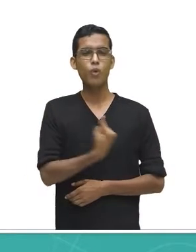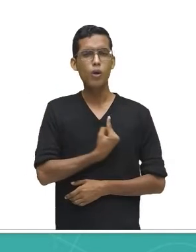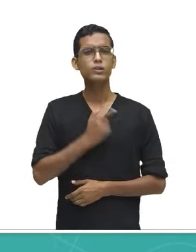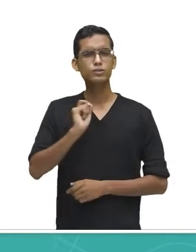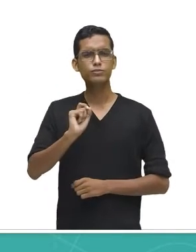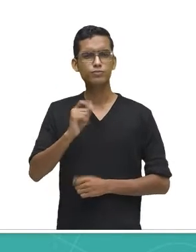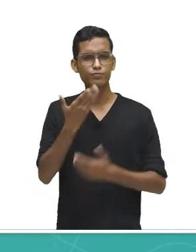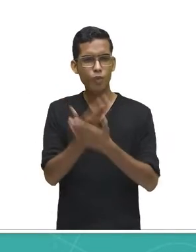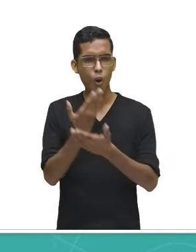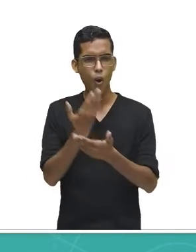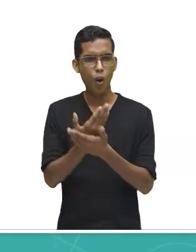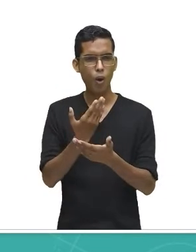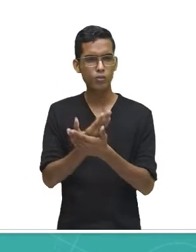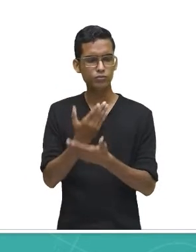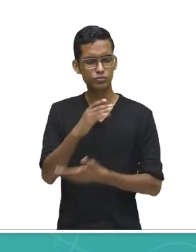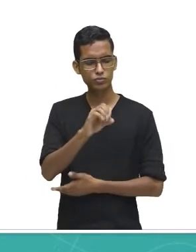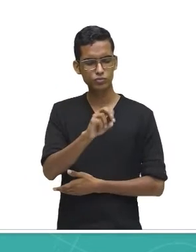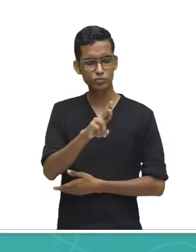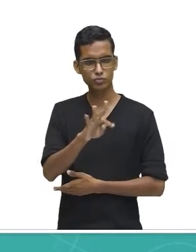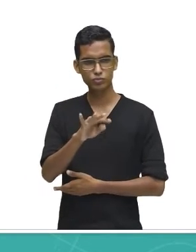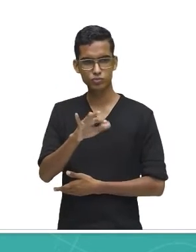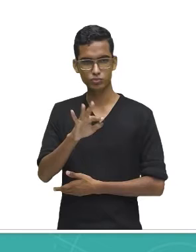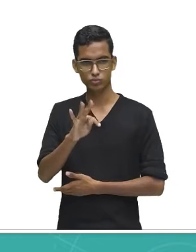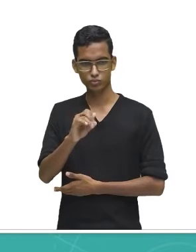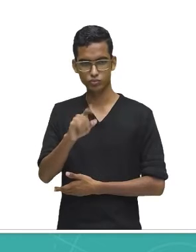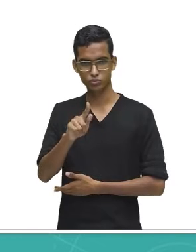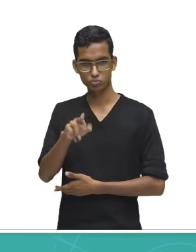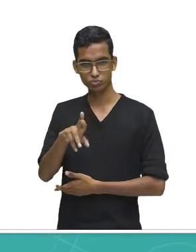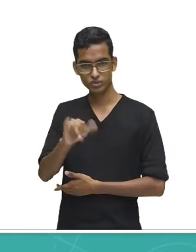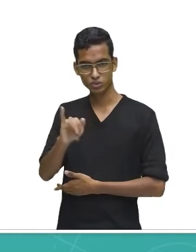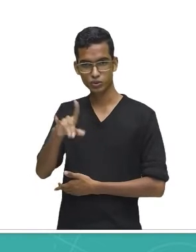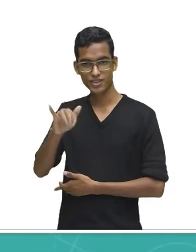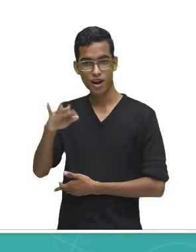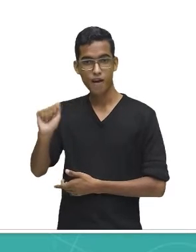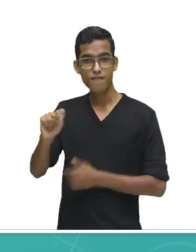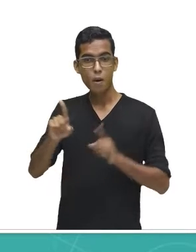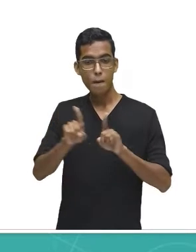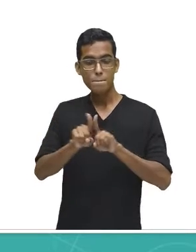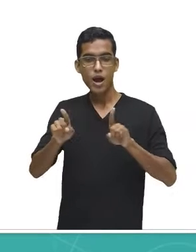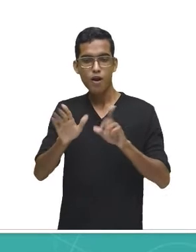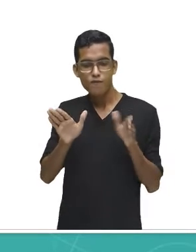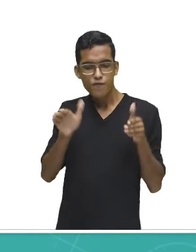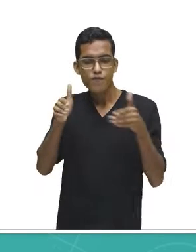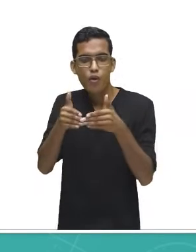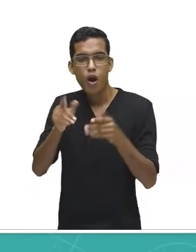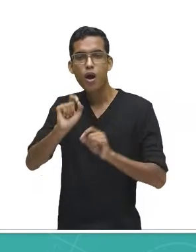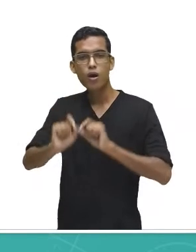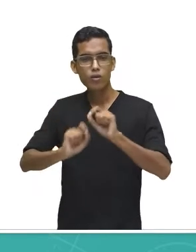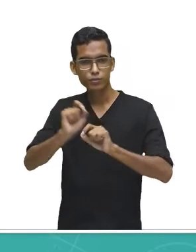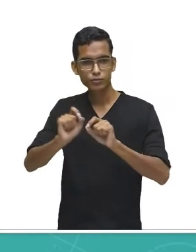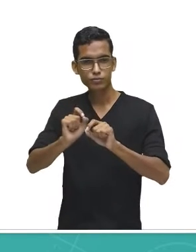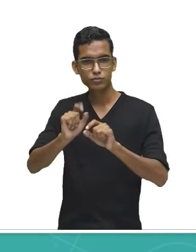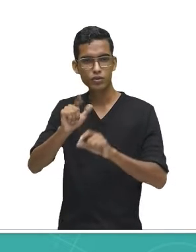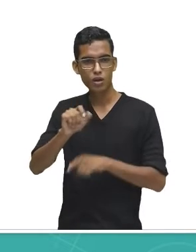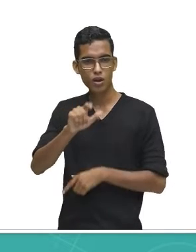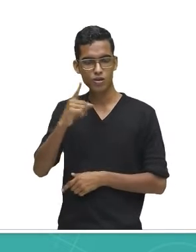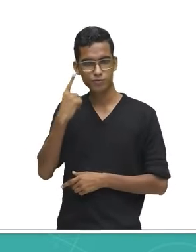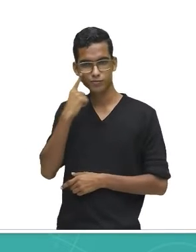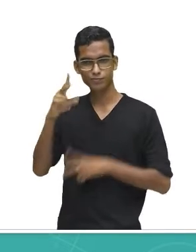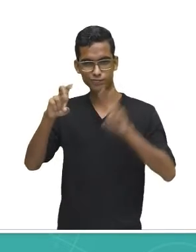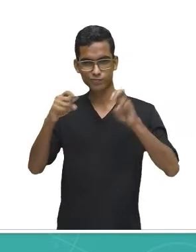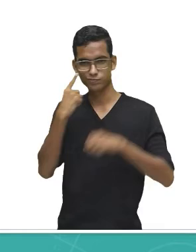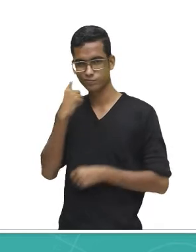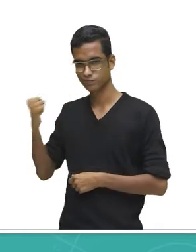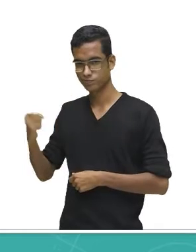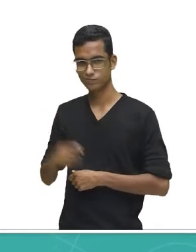trabalhar a ortografia, especificamente a acentuação gráfica, vai já aparecer aí para vocês, olha